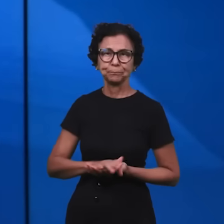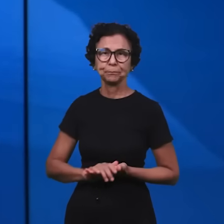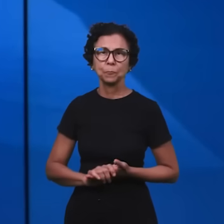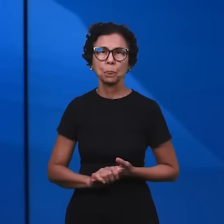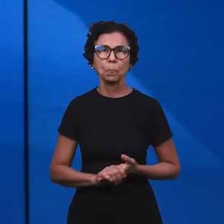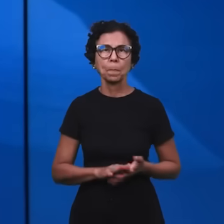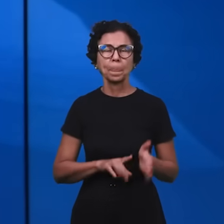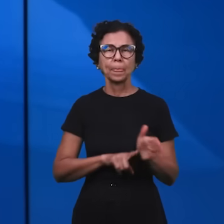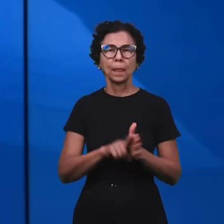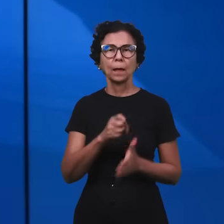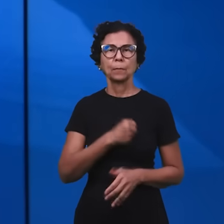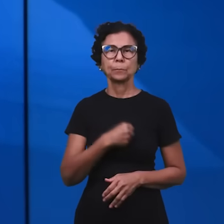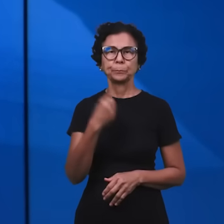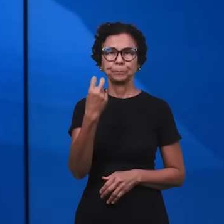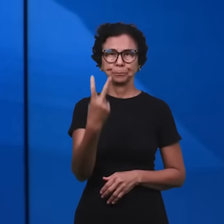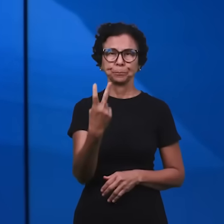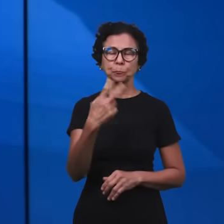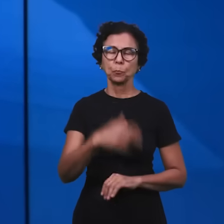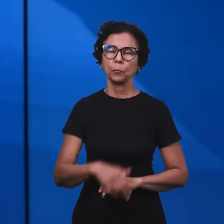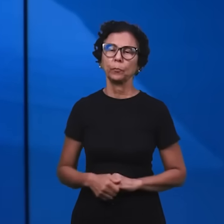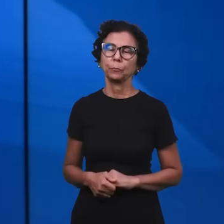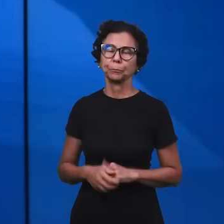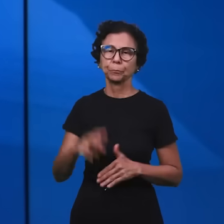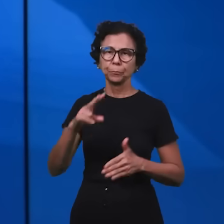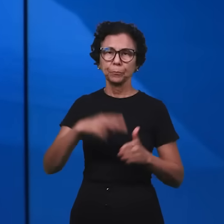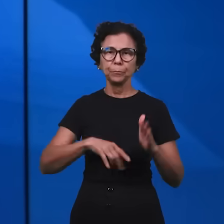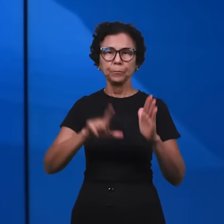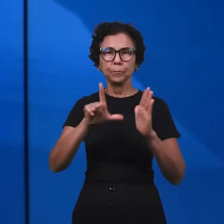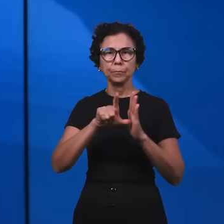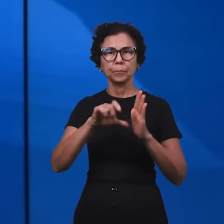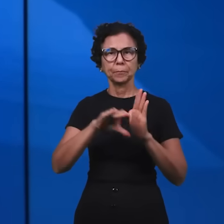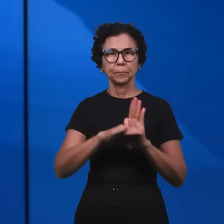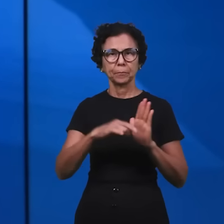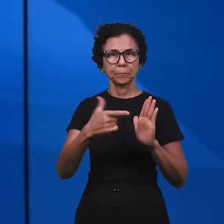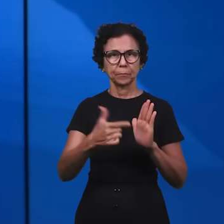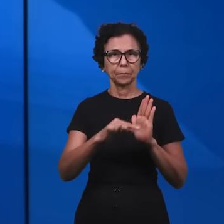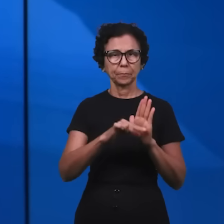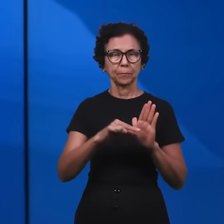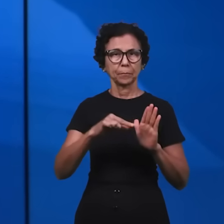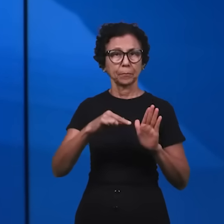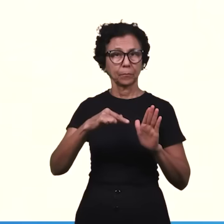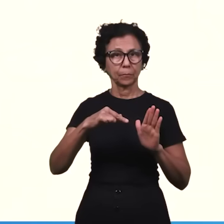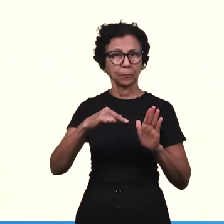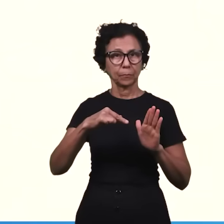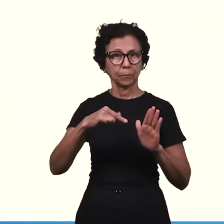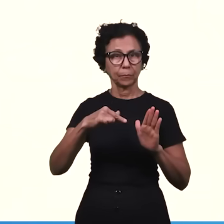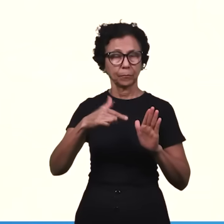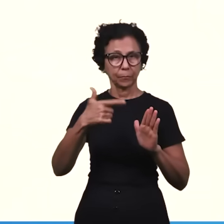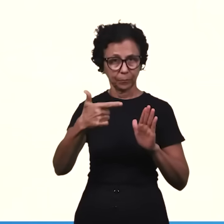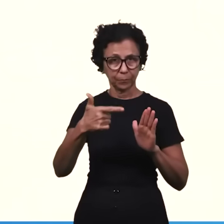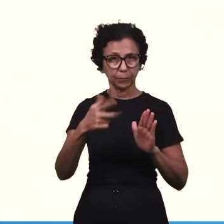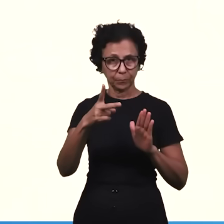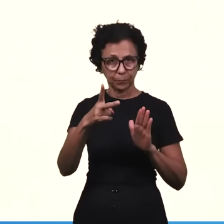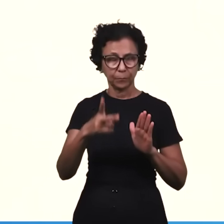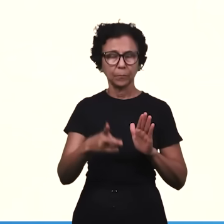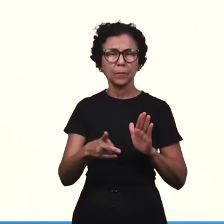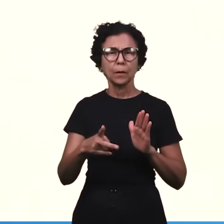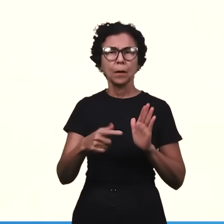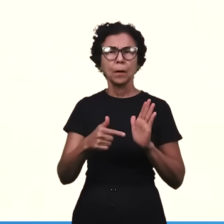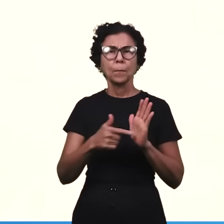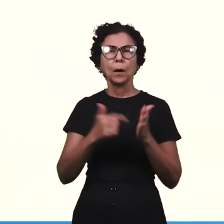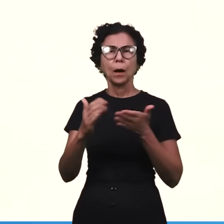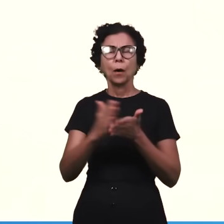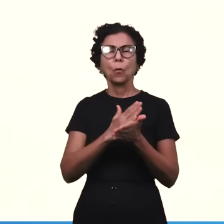lá. Segunda pergunta agora. A segunda pergunta diz assim, lendo Levítico capítulo 2, verso 2, ainda o verso 2.